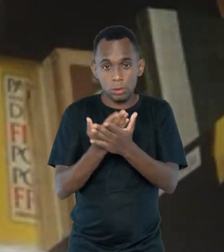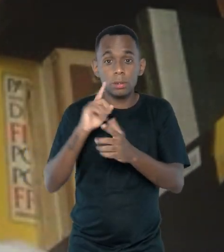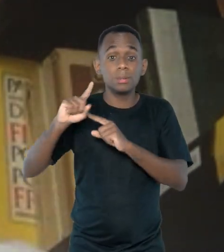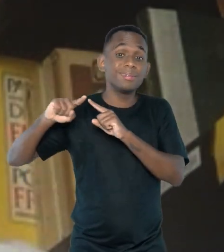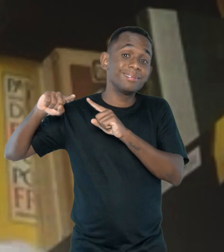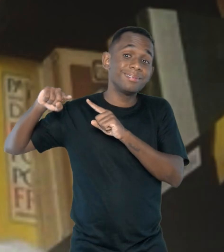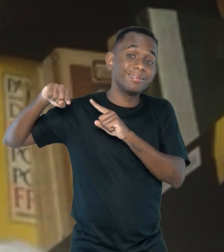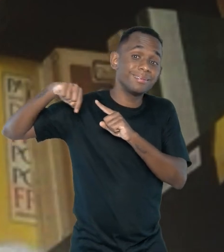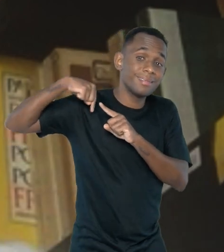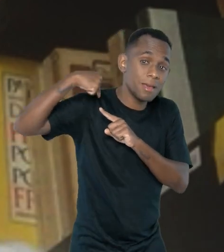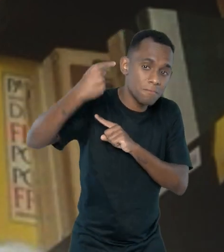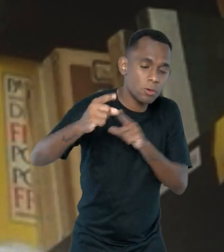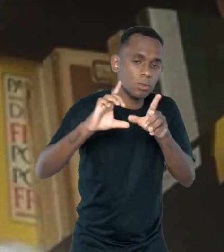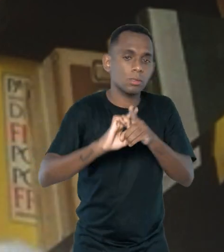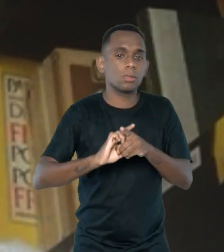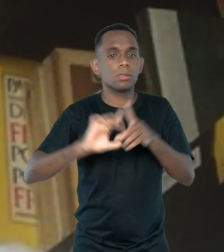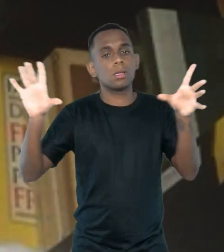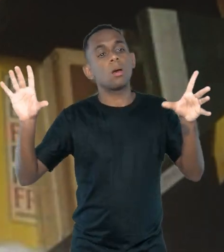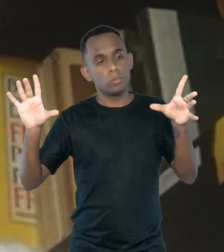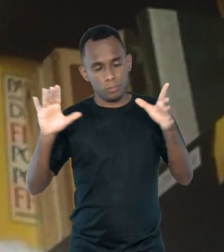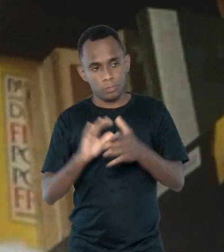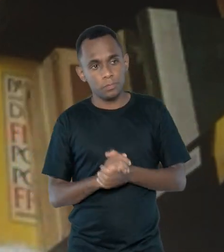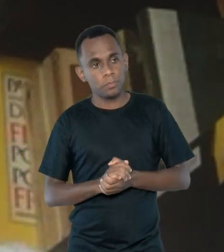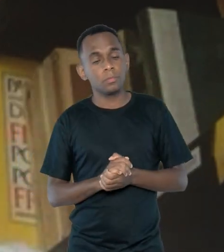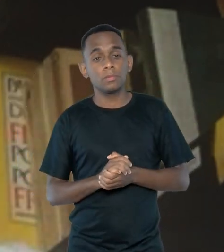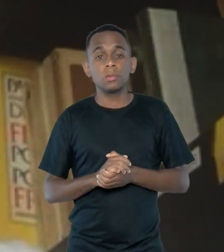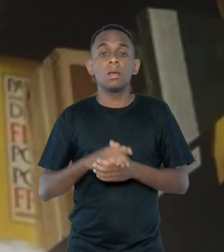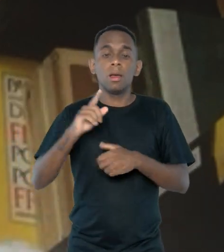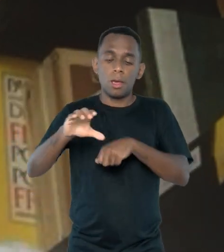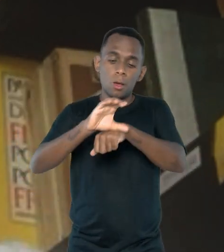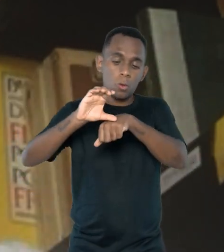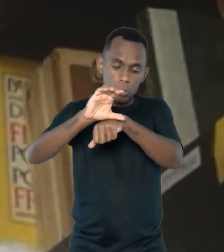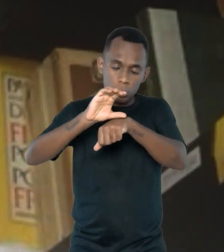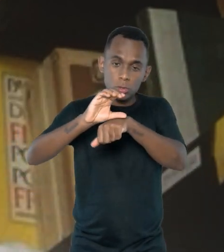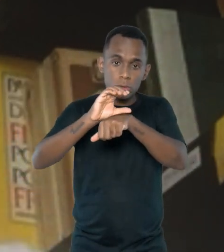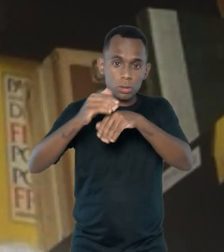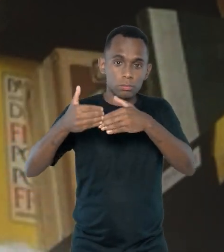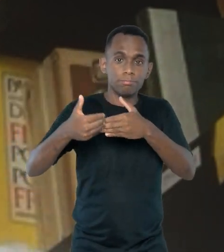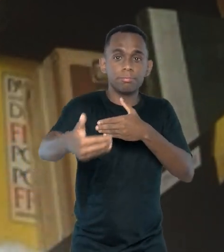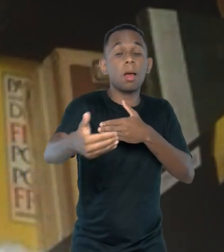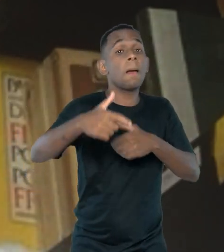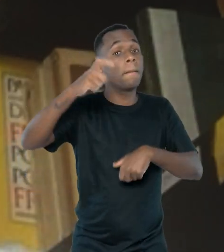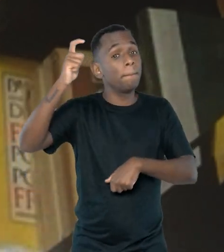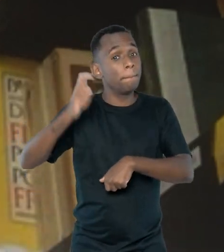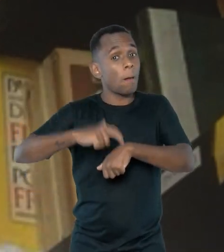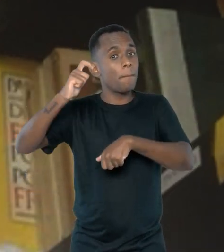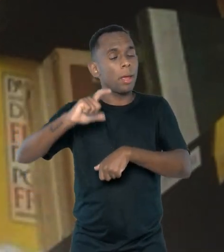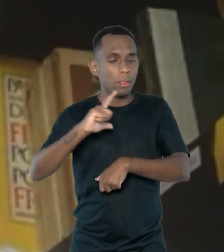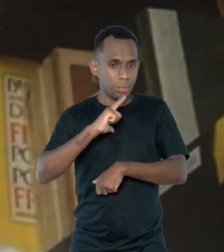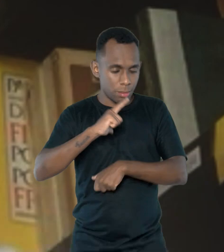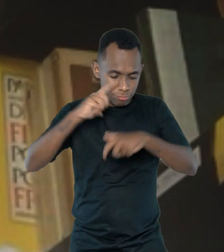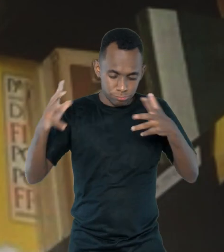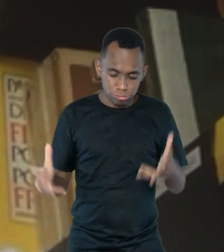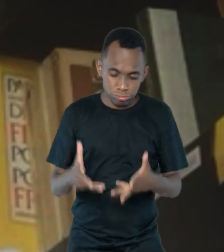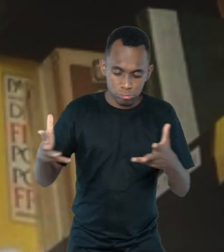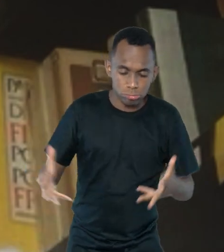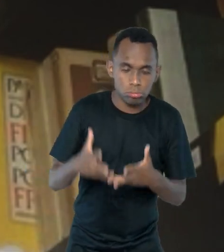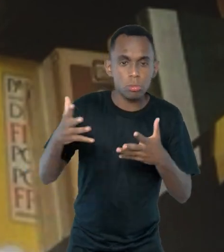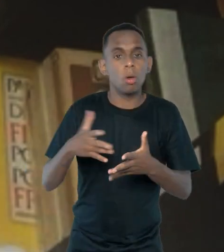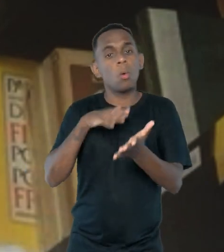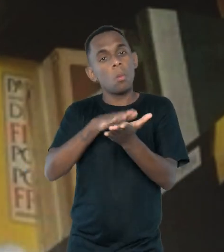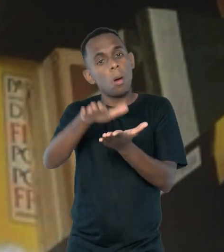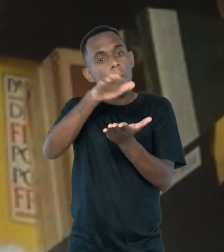do processo de democratização, a partir da Constituição. Naquele momento, houve um fomento à produção de